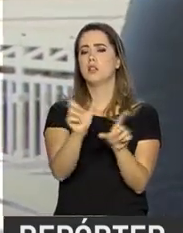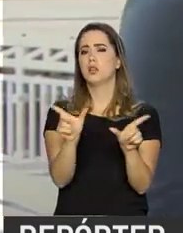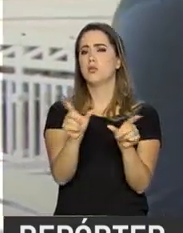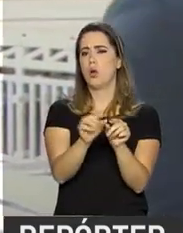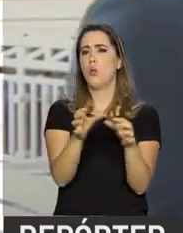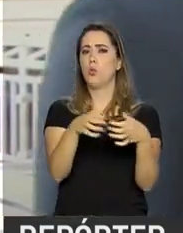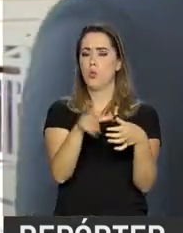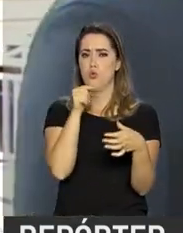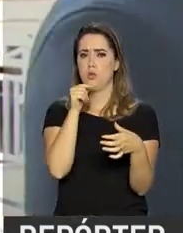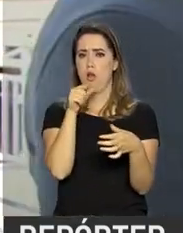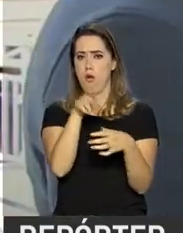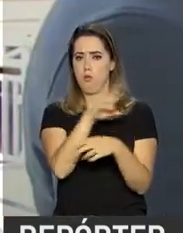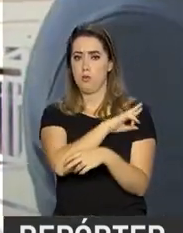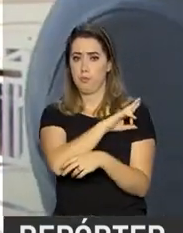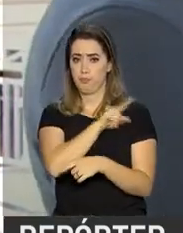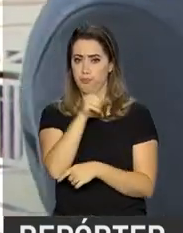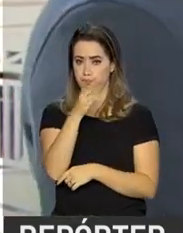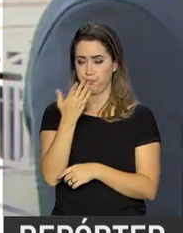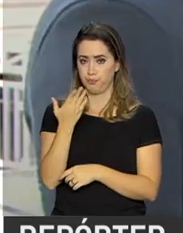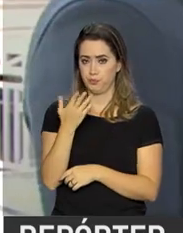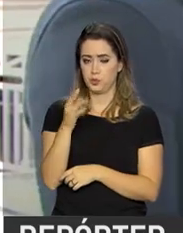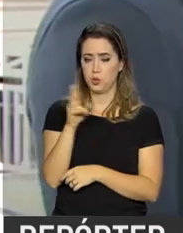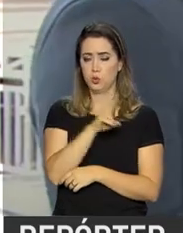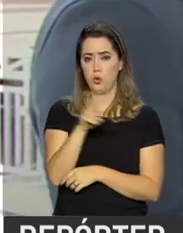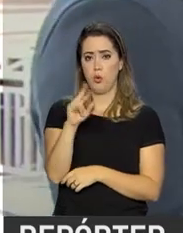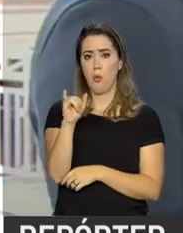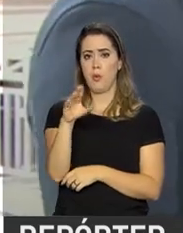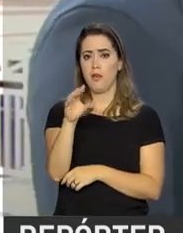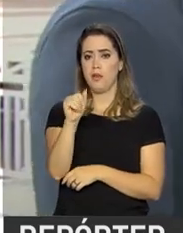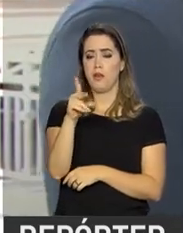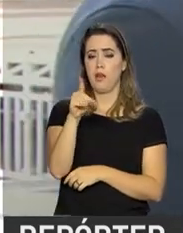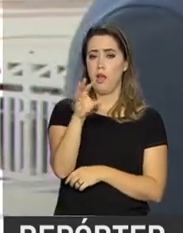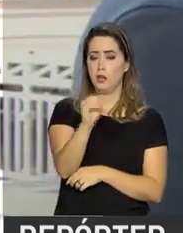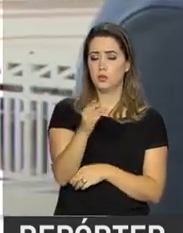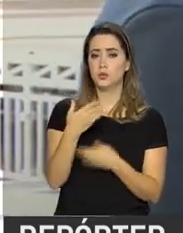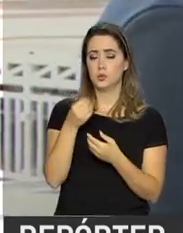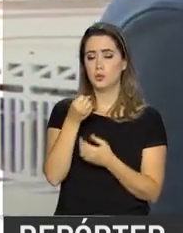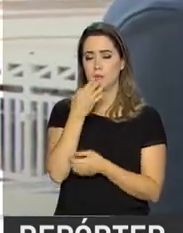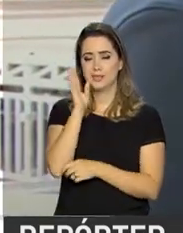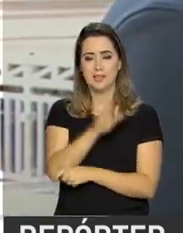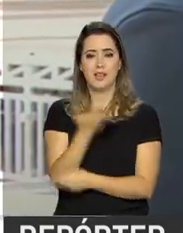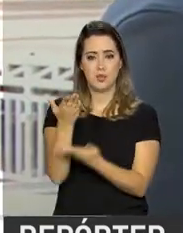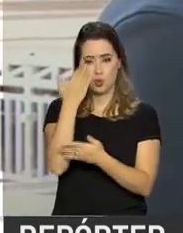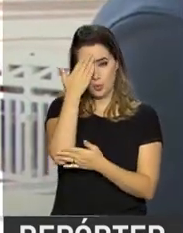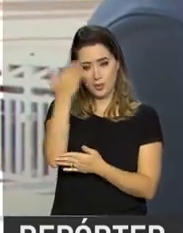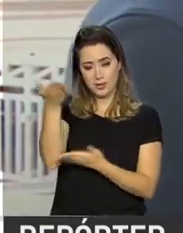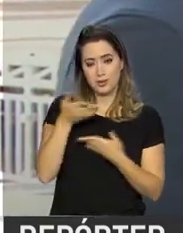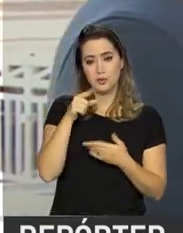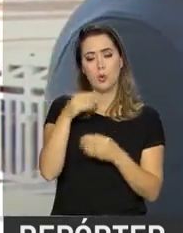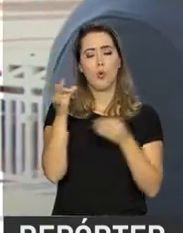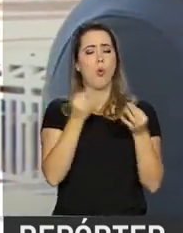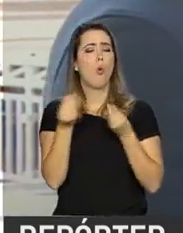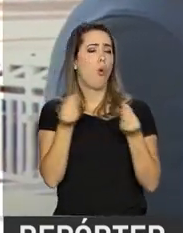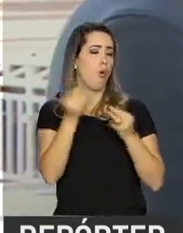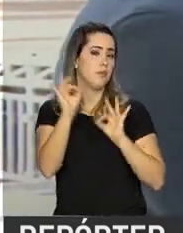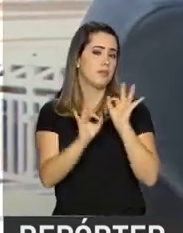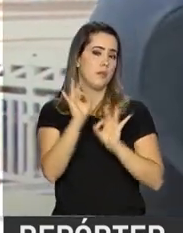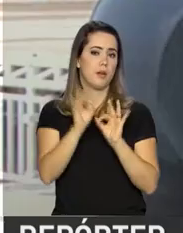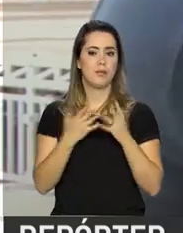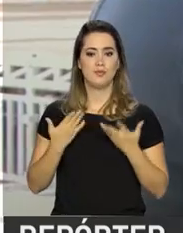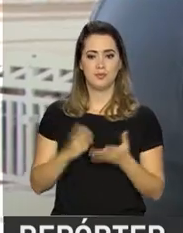os detalhes desse evento ficado boa tarde obrigado por participar aqui na tv nbr como estão os preparativos do evento está dentro do